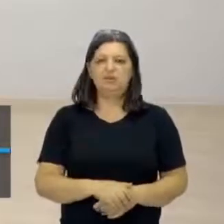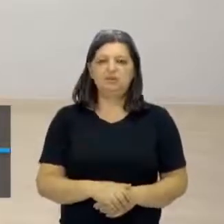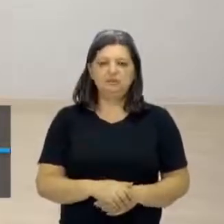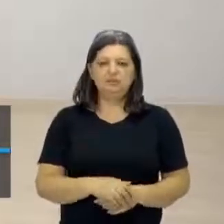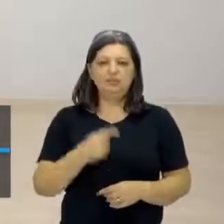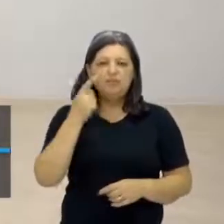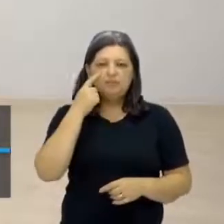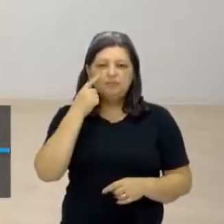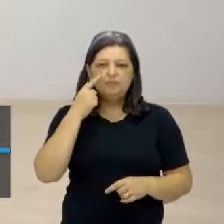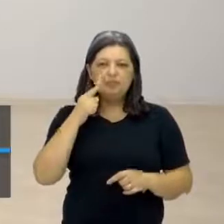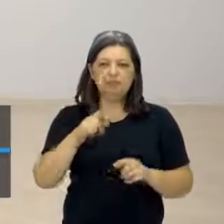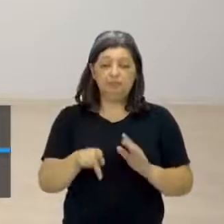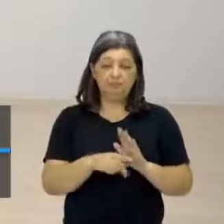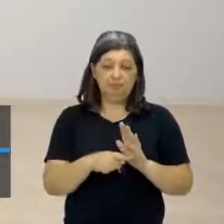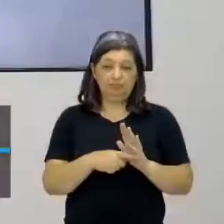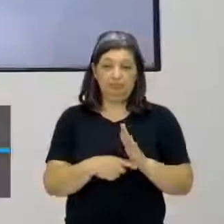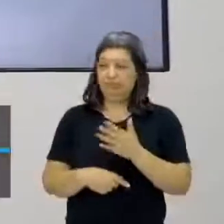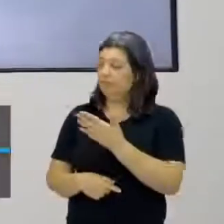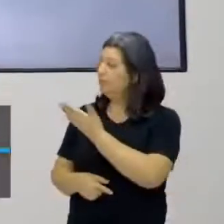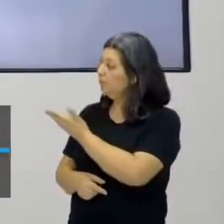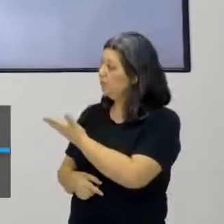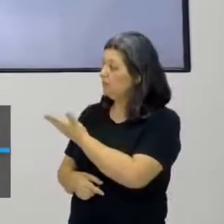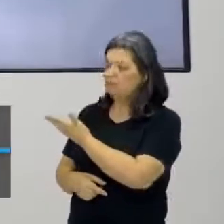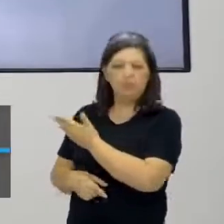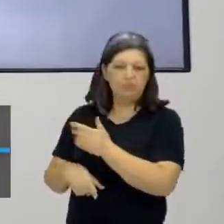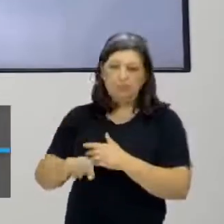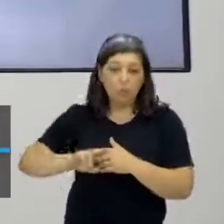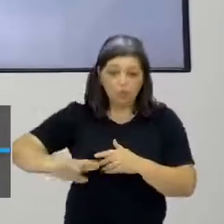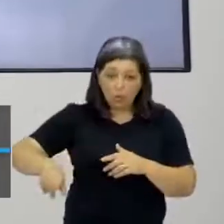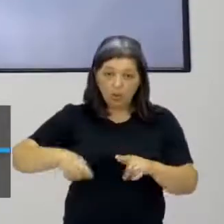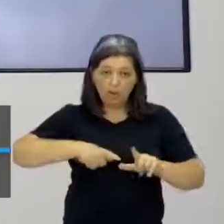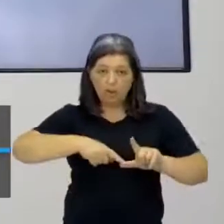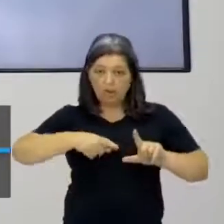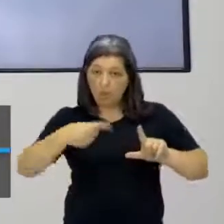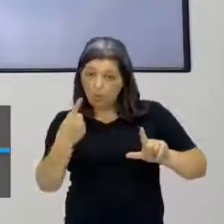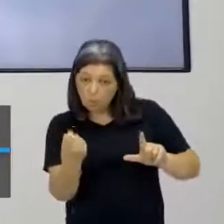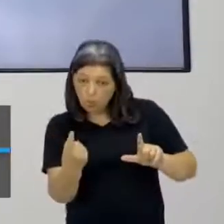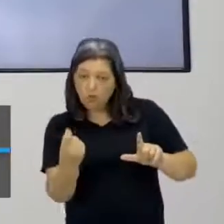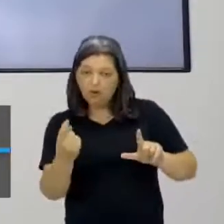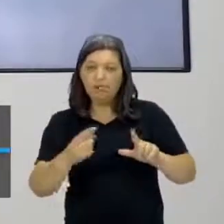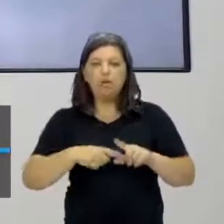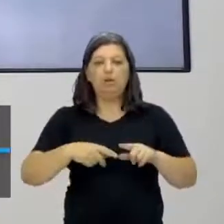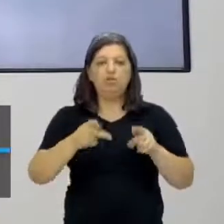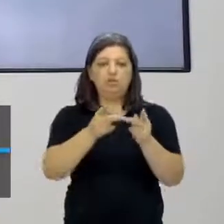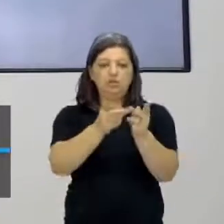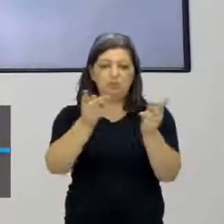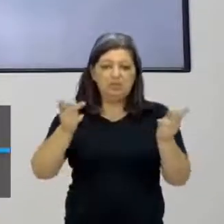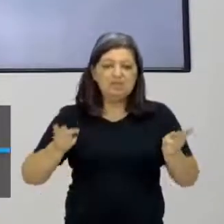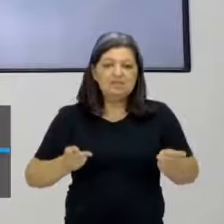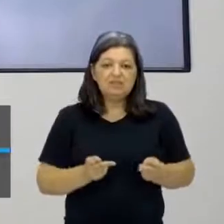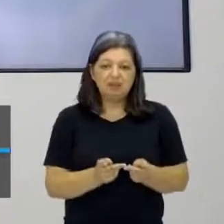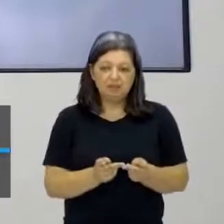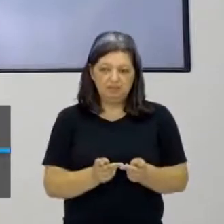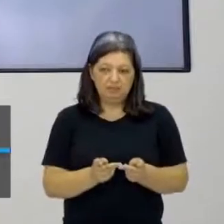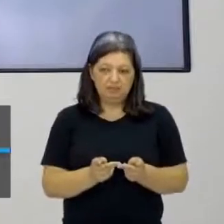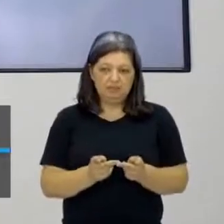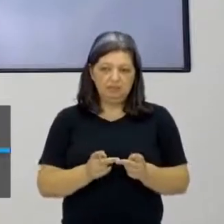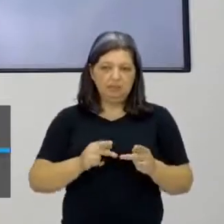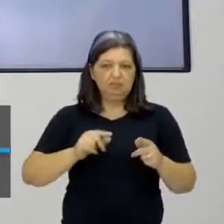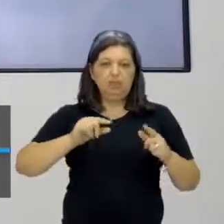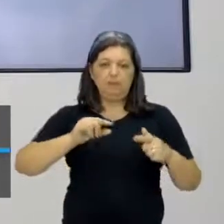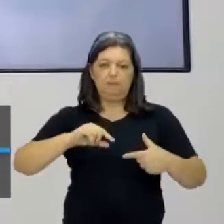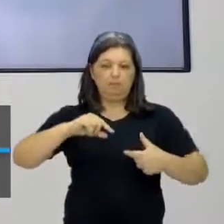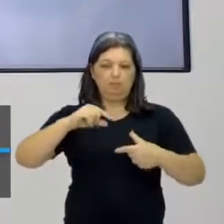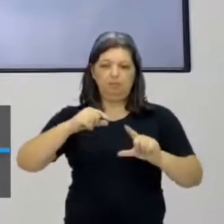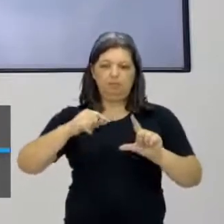botar do meu lado aqui, ó. Isso aqui é... não é um gráfico, são vários gráficos. O gráfico de pizza, em inglês é pie, né, de torta,